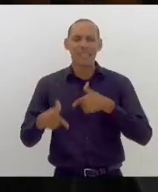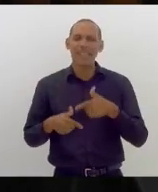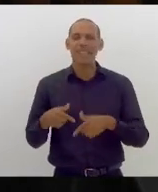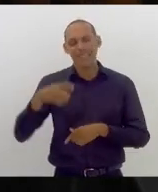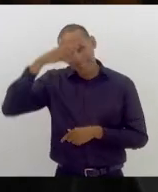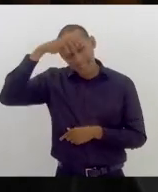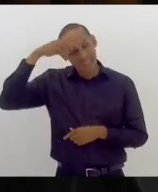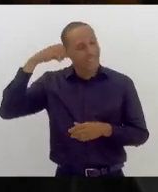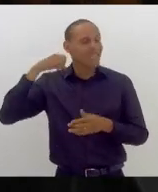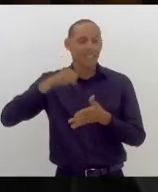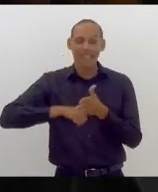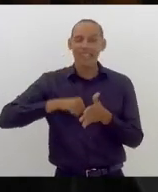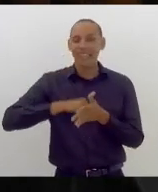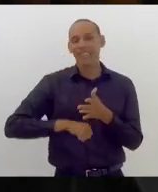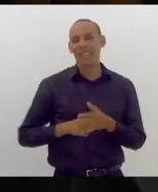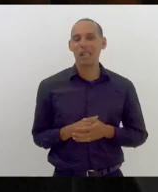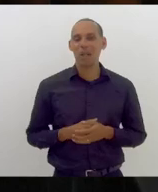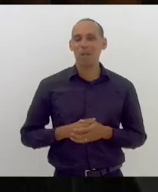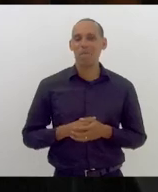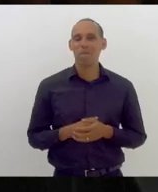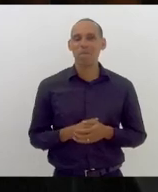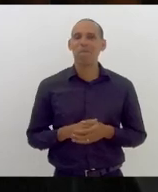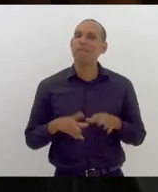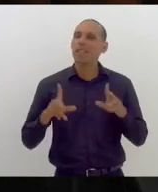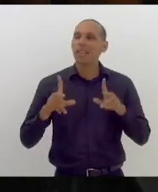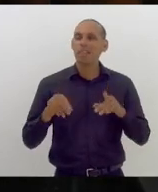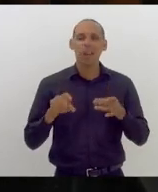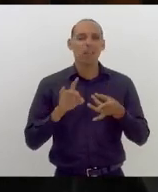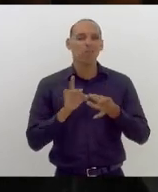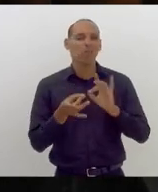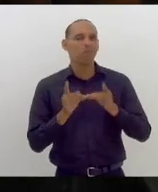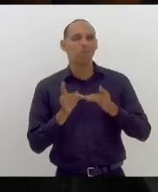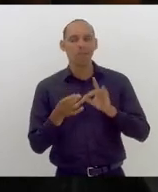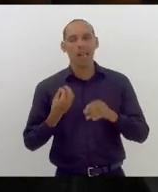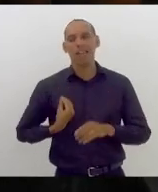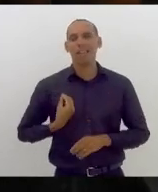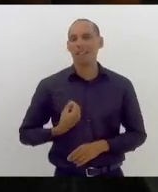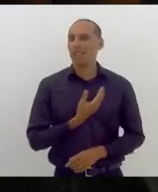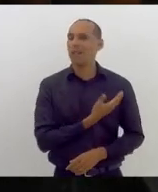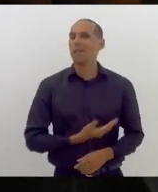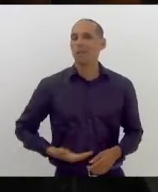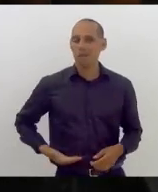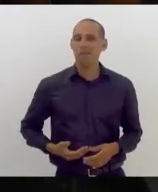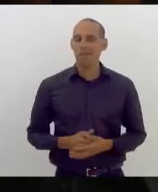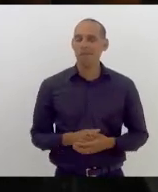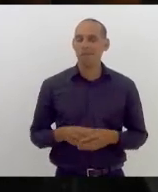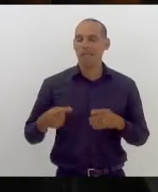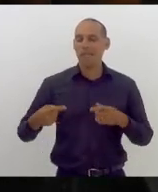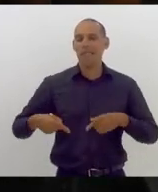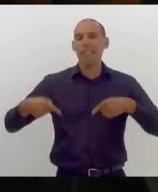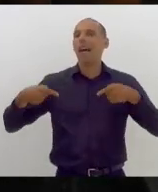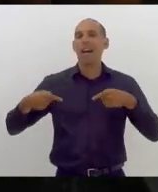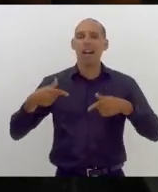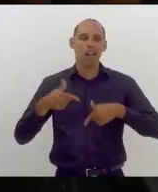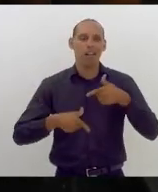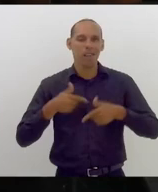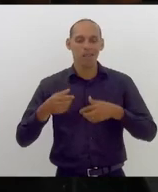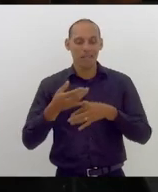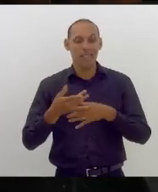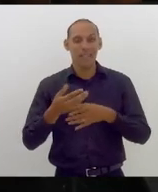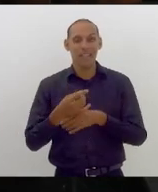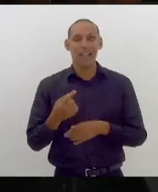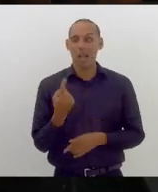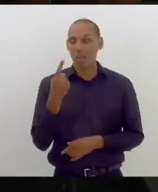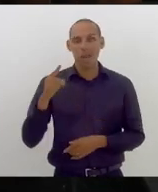luta e uma oficina da vida pública, o desafio de trabalhar numa cidade de 1 milhão